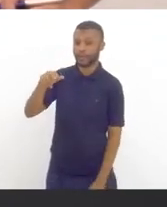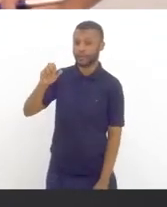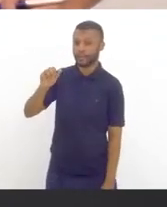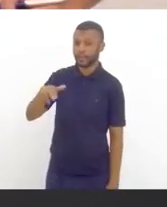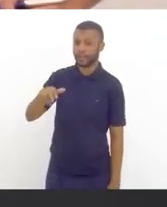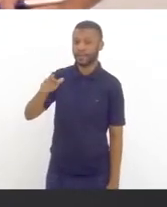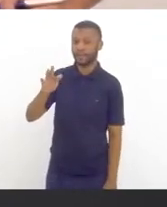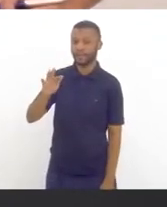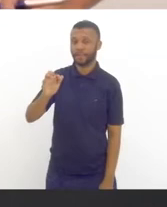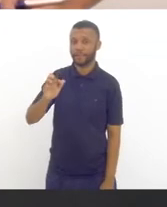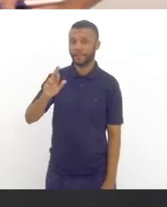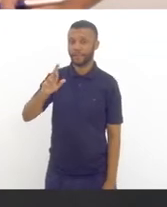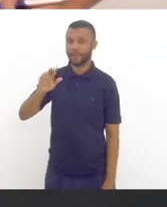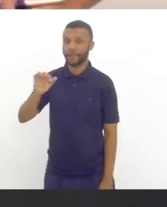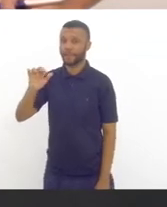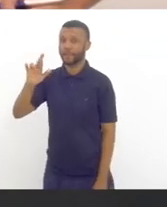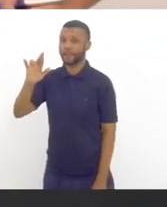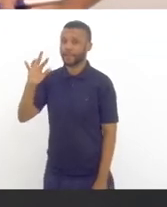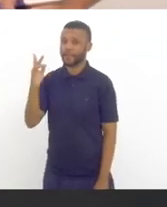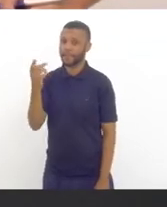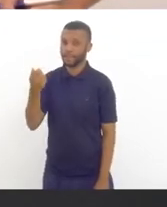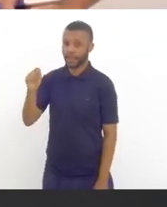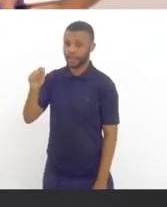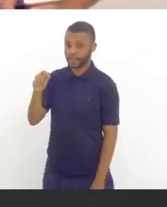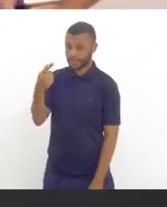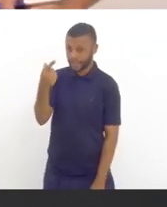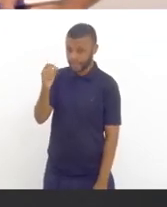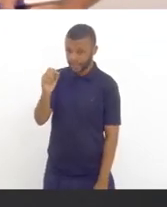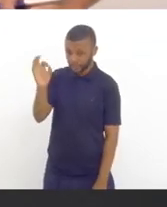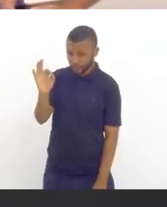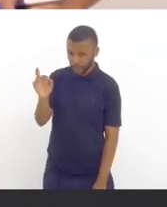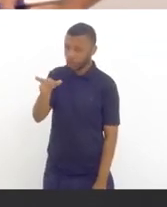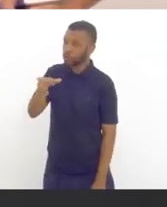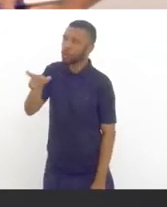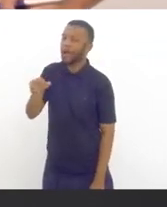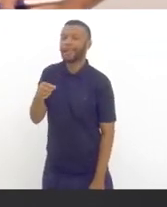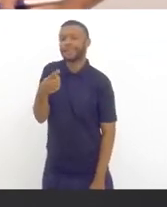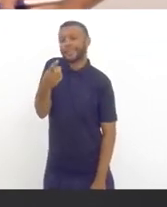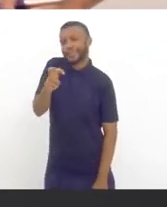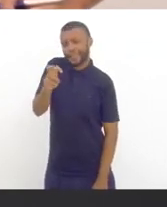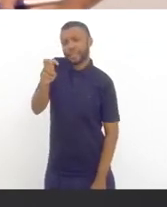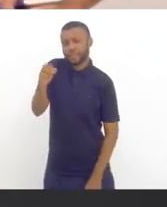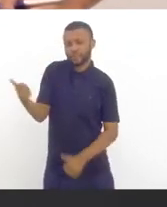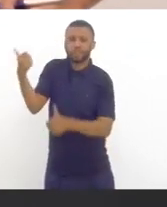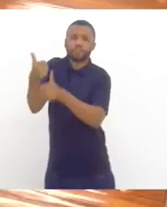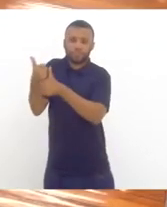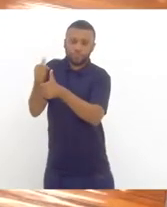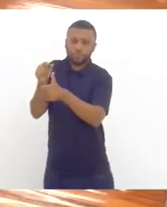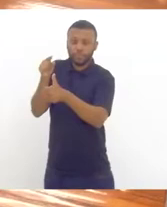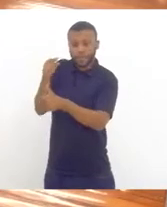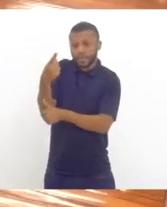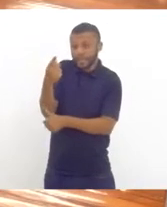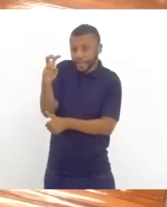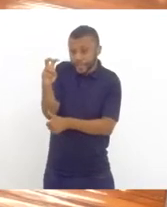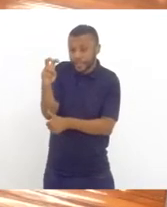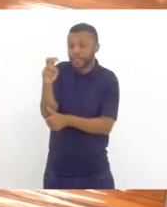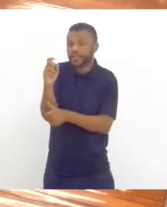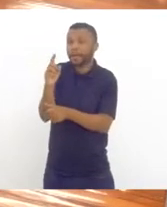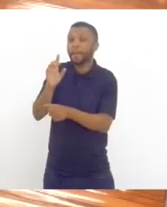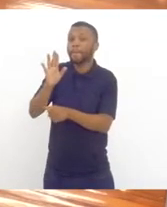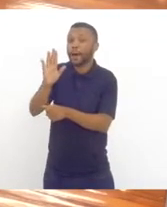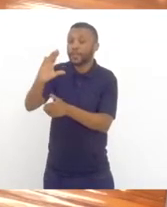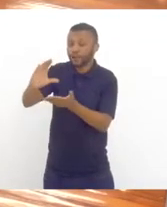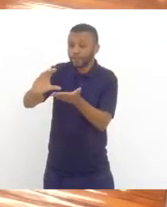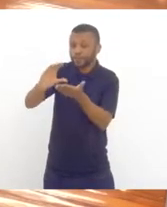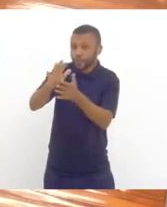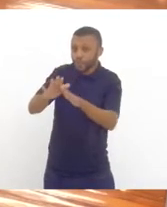10, ser 15. E, sendo 15, evidentemente, a parte para distribuição geral